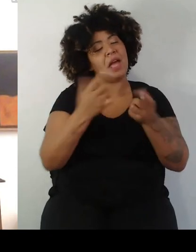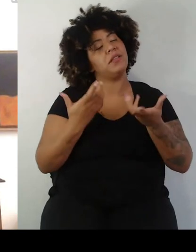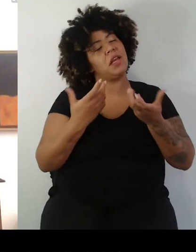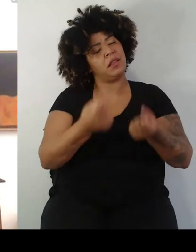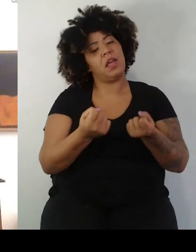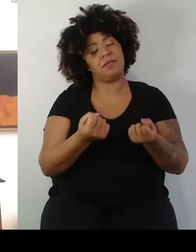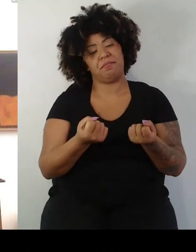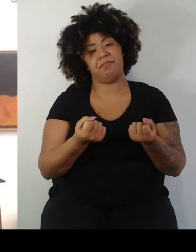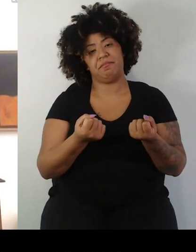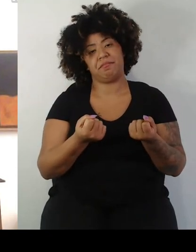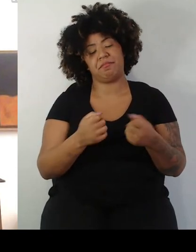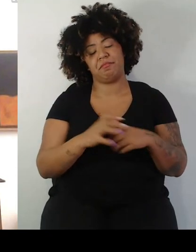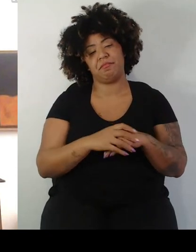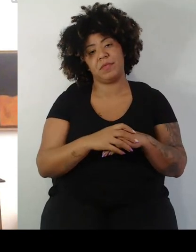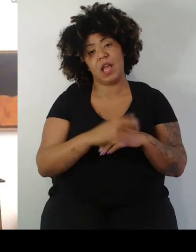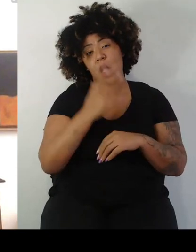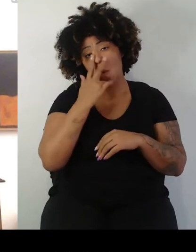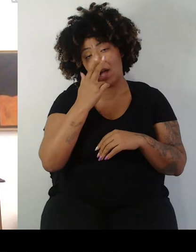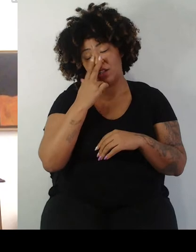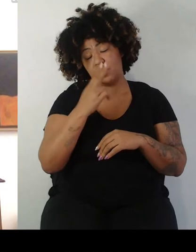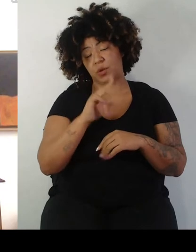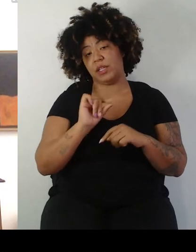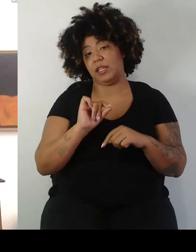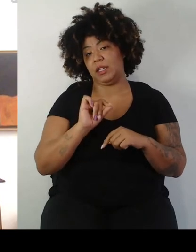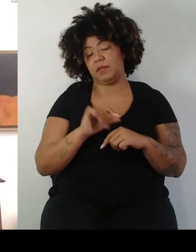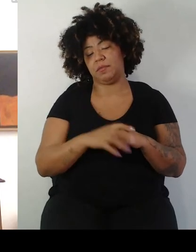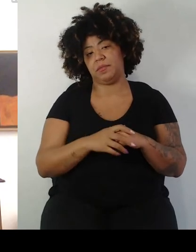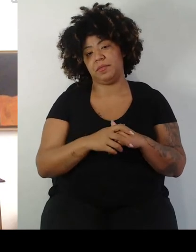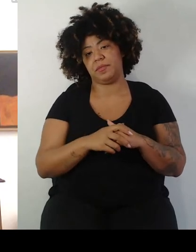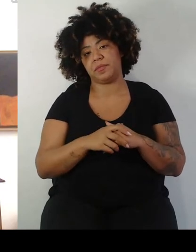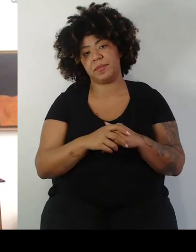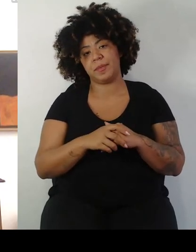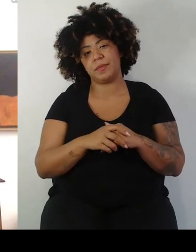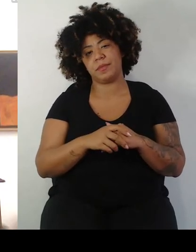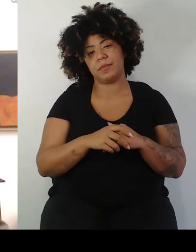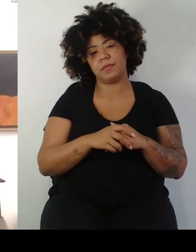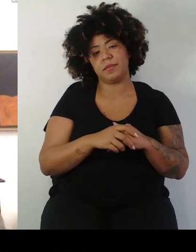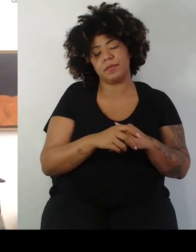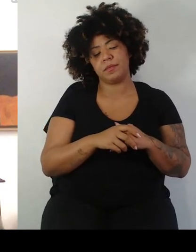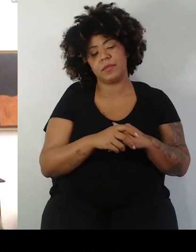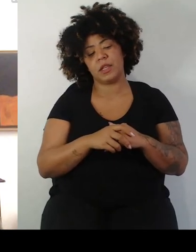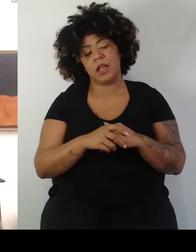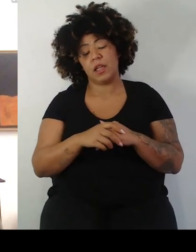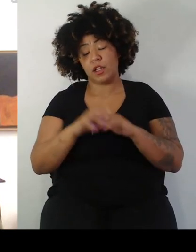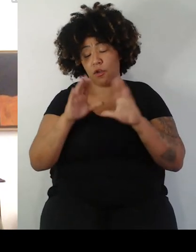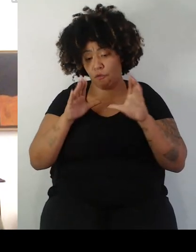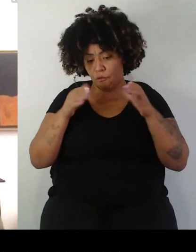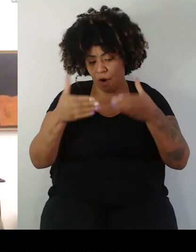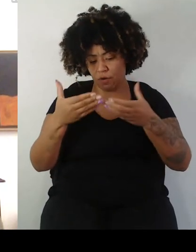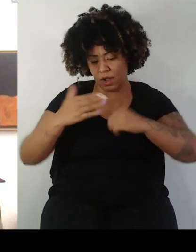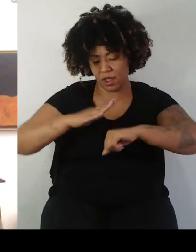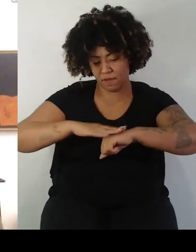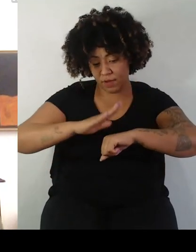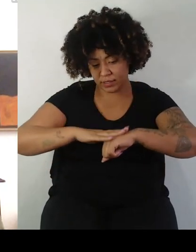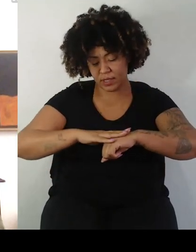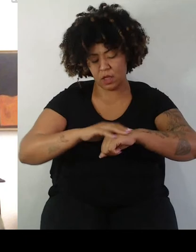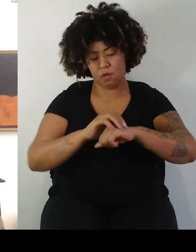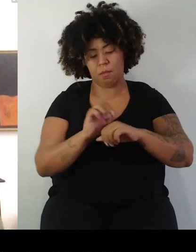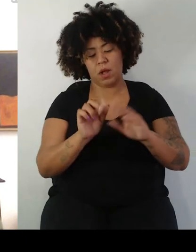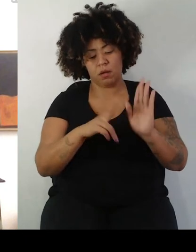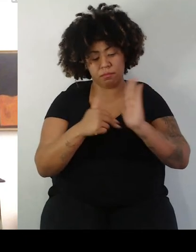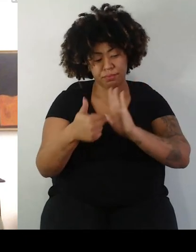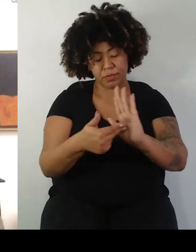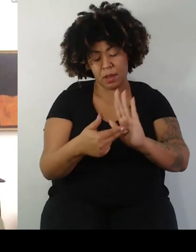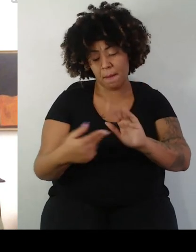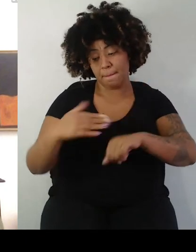eu acho que qualquer pessoa que se embrenha em fazer uma exposição do bacon